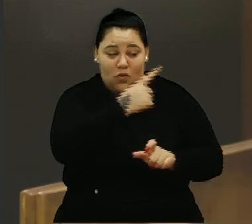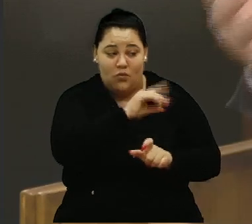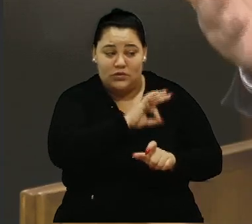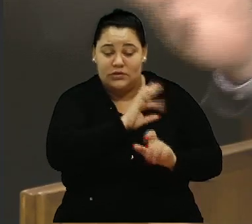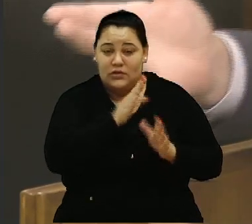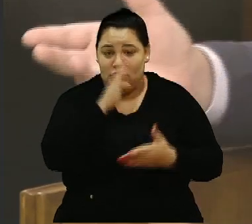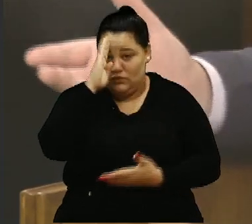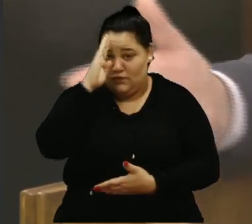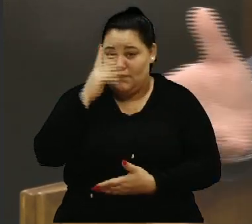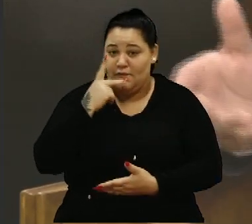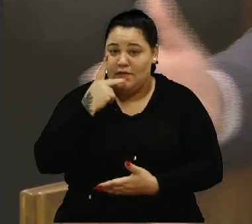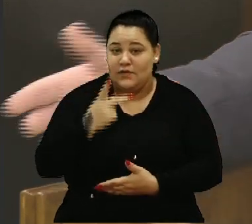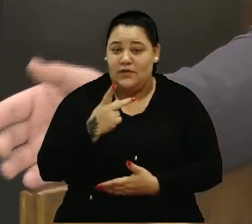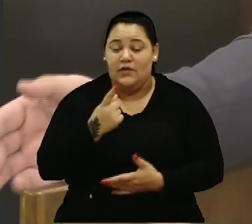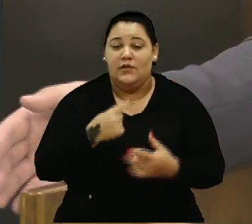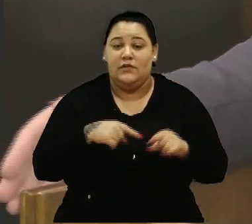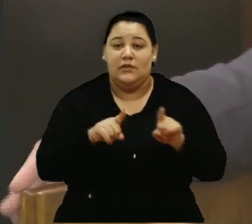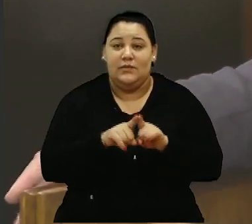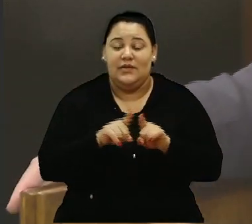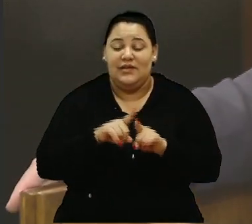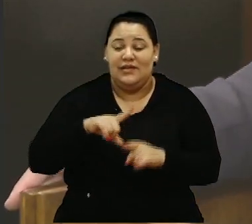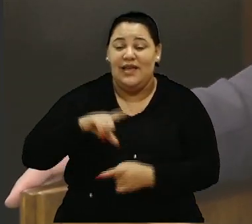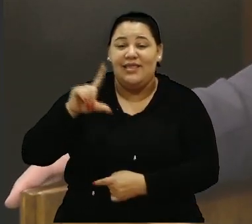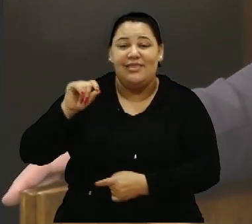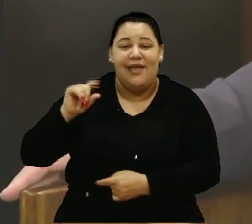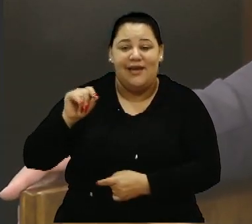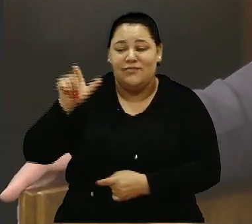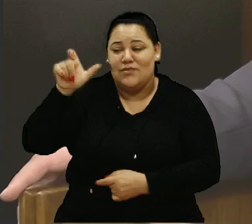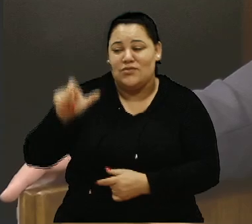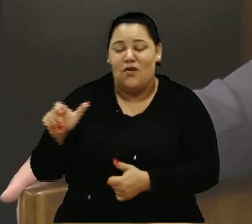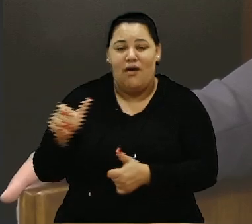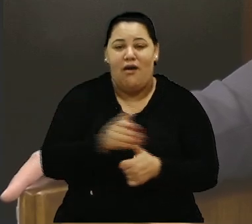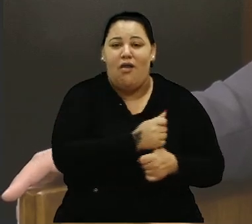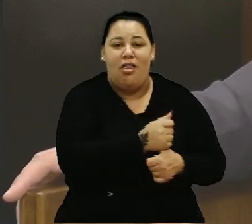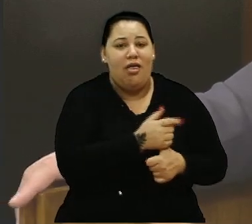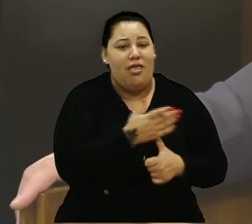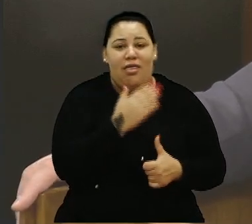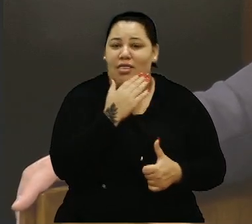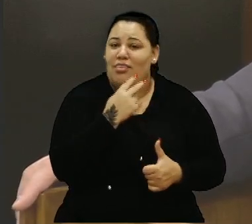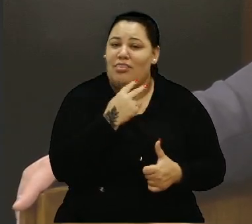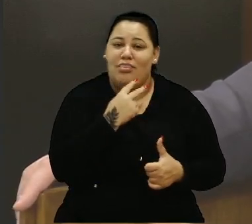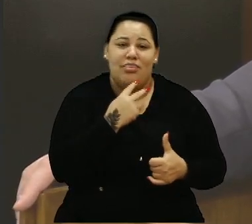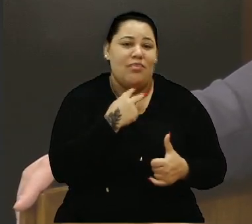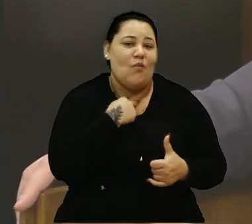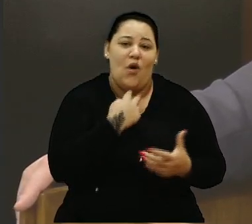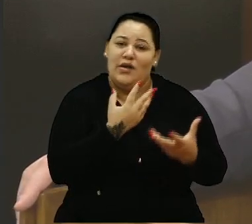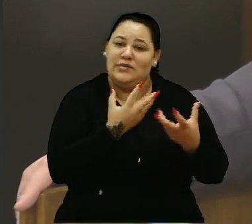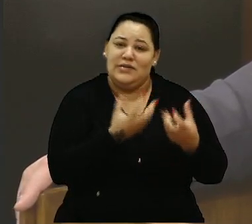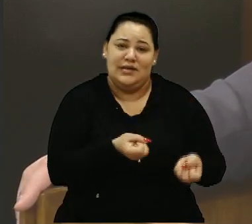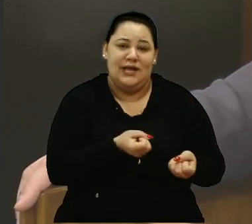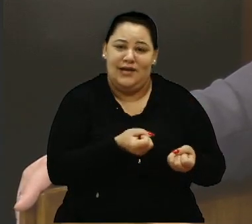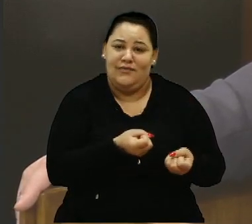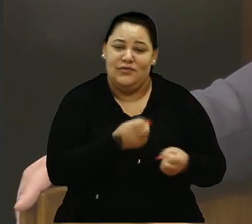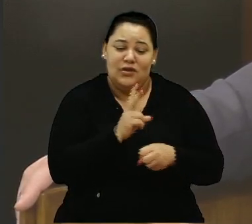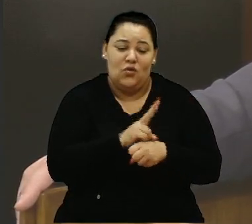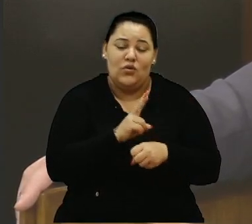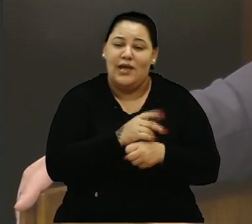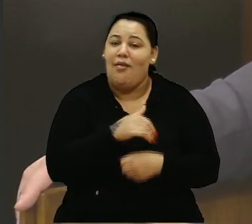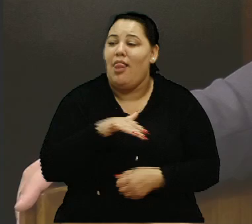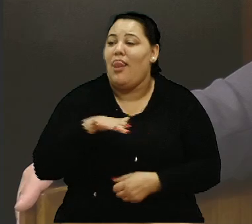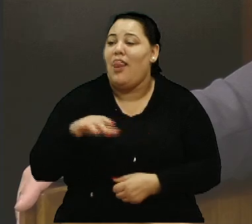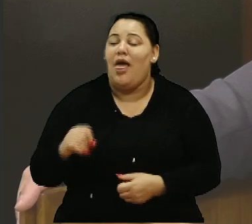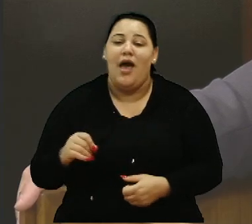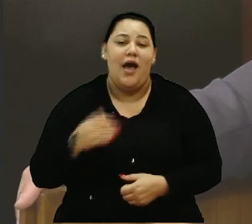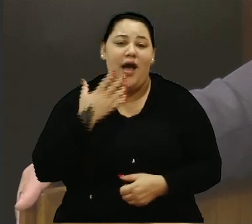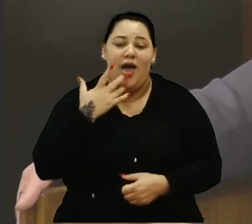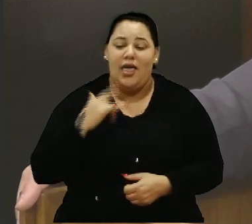ter somente 10 conselheiros é inadmissível, né? É impensável que 10 conselheiros vão conseguir cuidar de milhares de crianças e adolescentes que existem